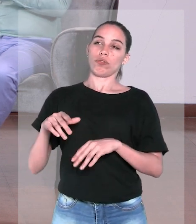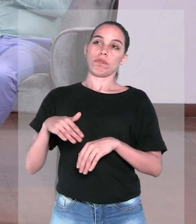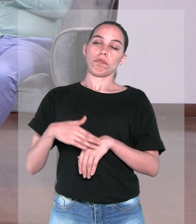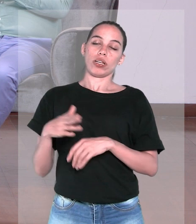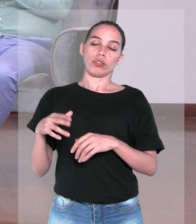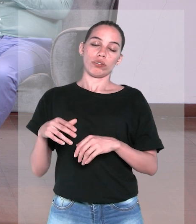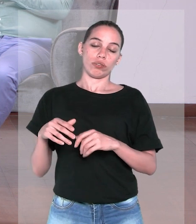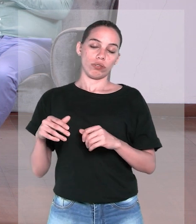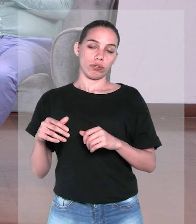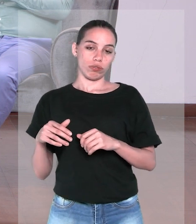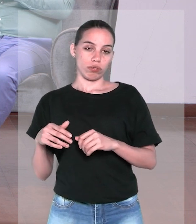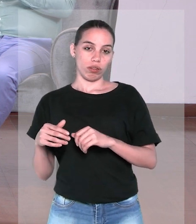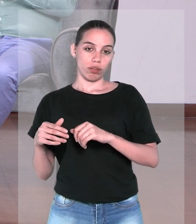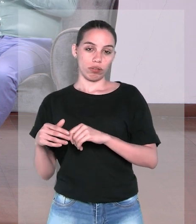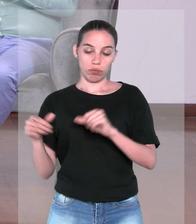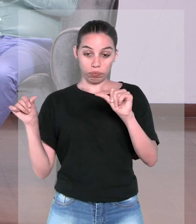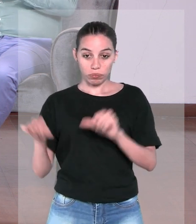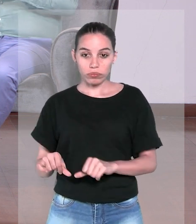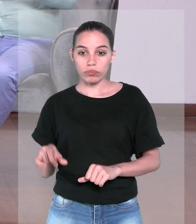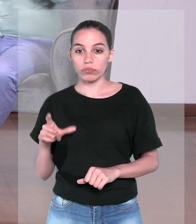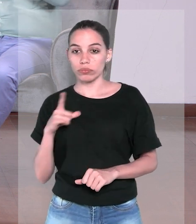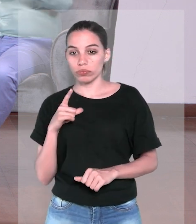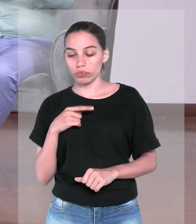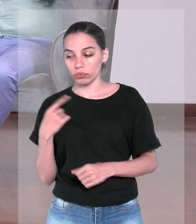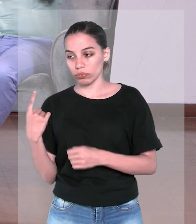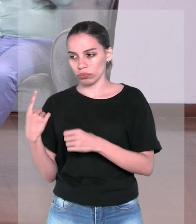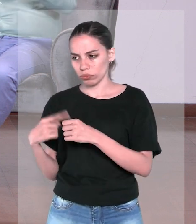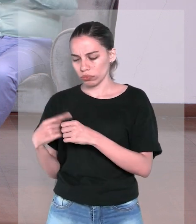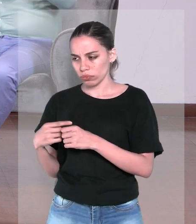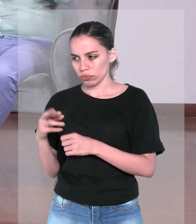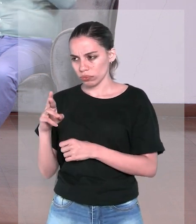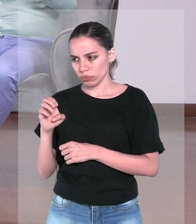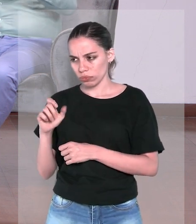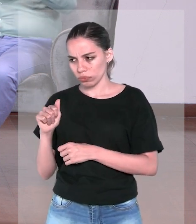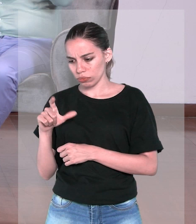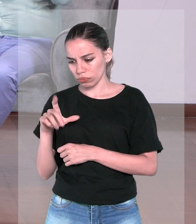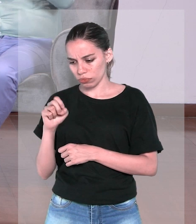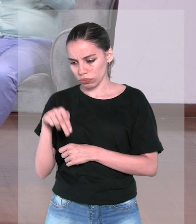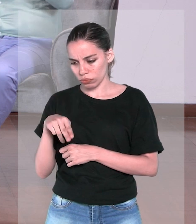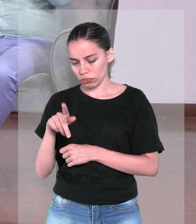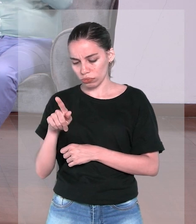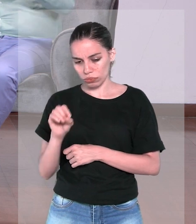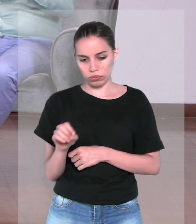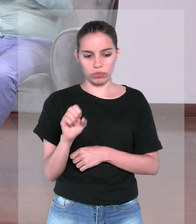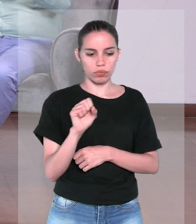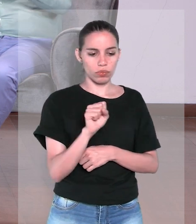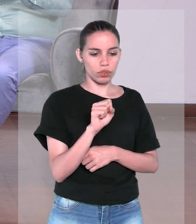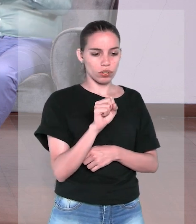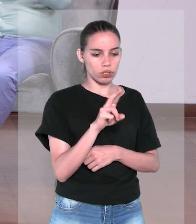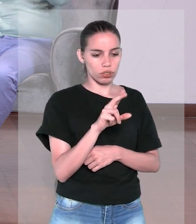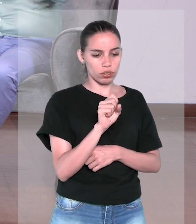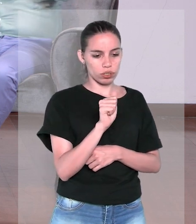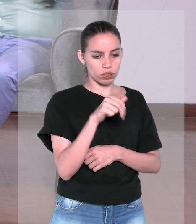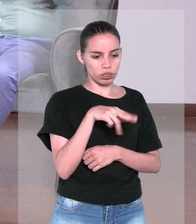manutenção do pensamento joker. Por exemplo, quantos grupos neonazistas foram criados no